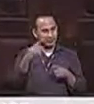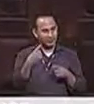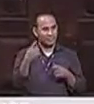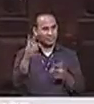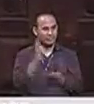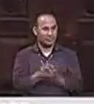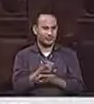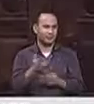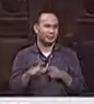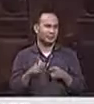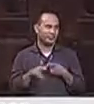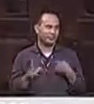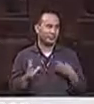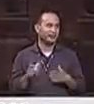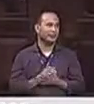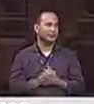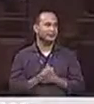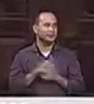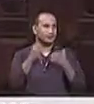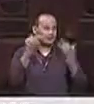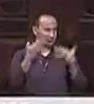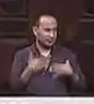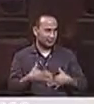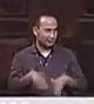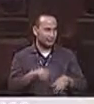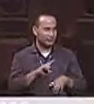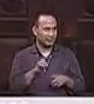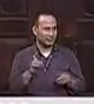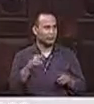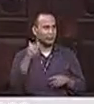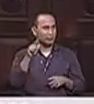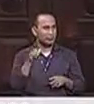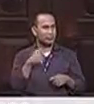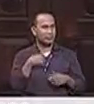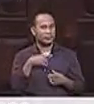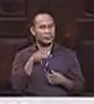situação. Então, a justificativa tem que ser outra e não essa. Portanto, meu voto é contrário, senhor.